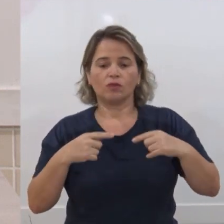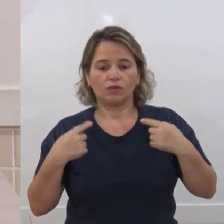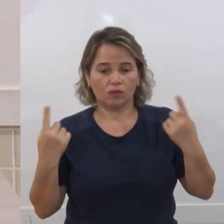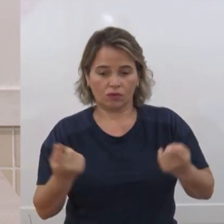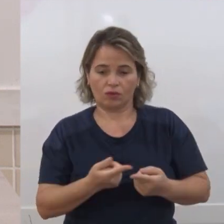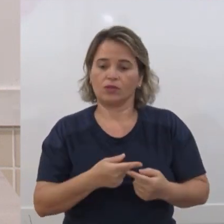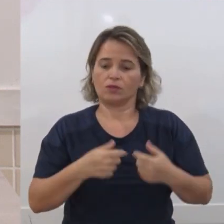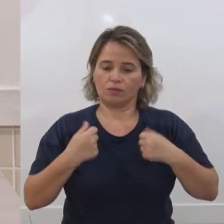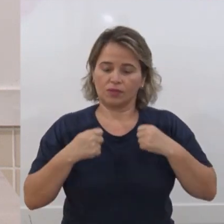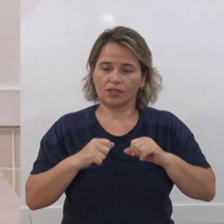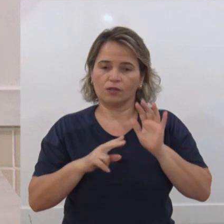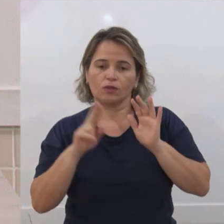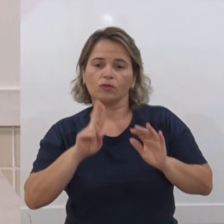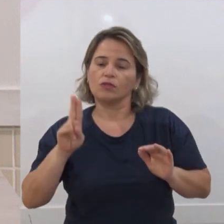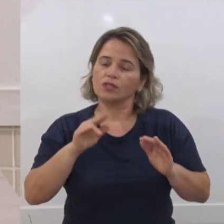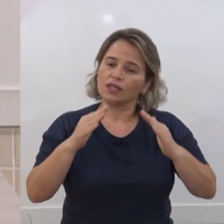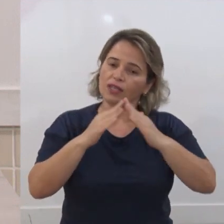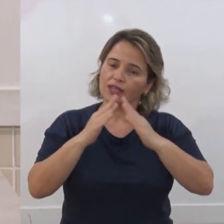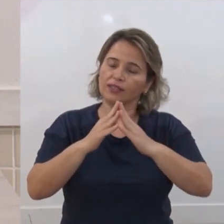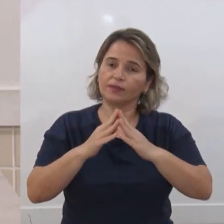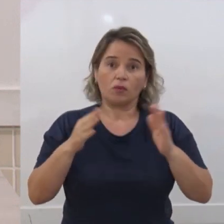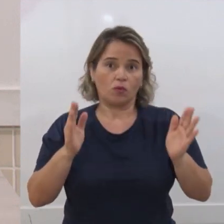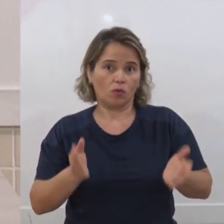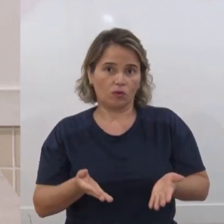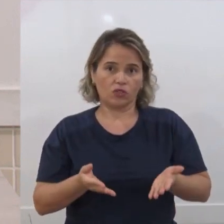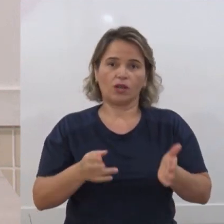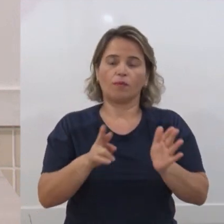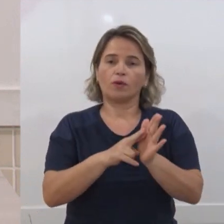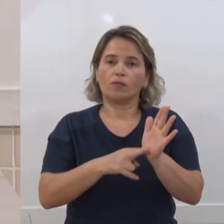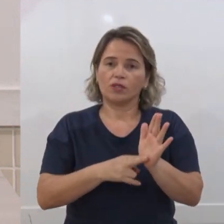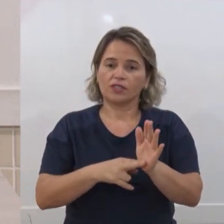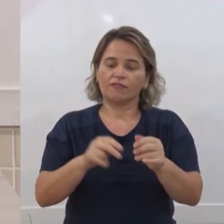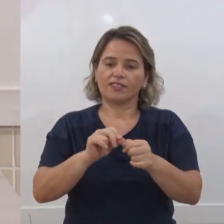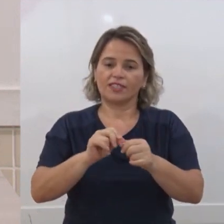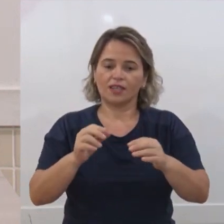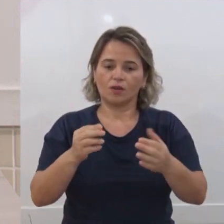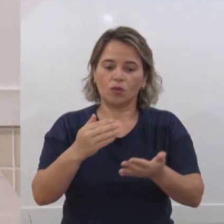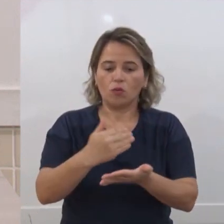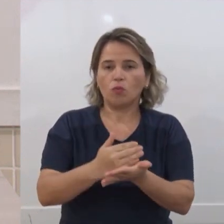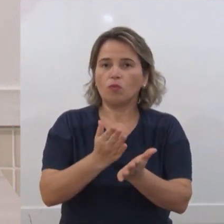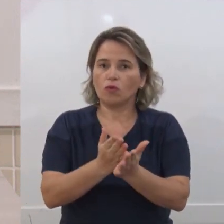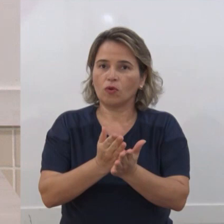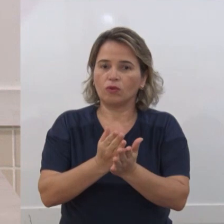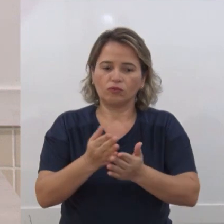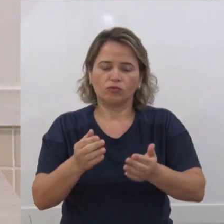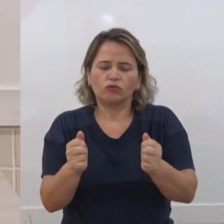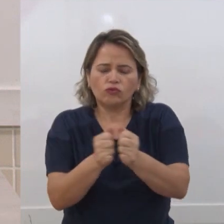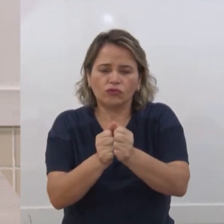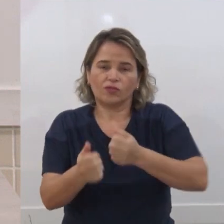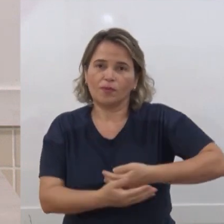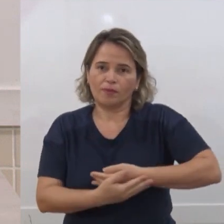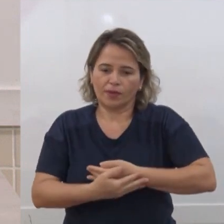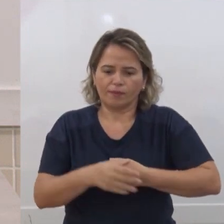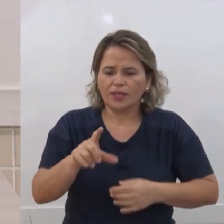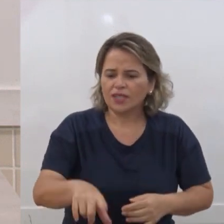casa. O que nós vamos fazer hoje? Nossa proposta de hoje é para fazer um bolo, receita de um bolo com o seu bebê. Escolha